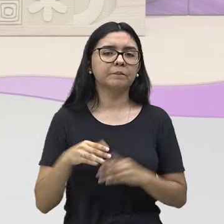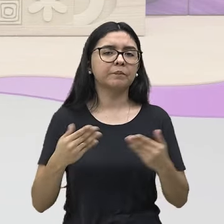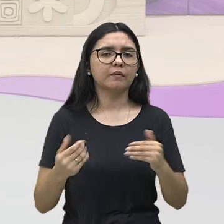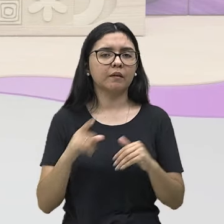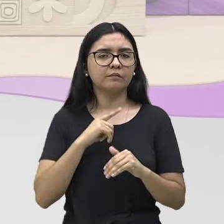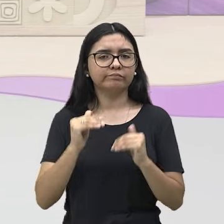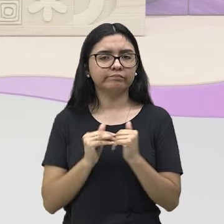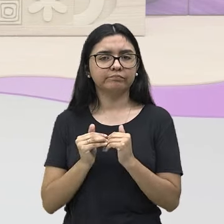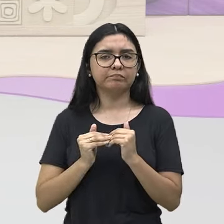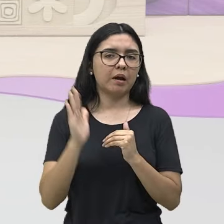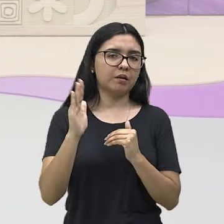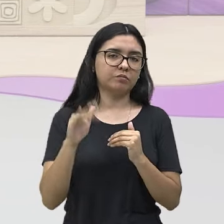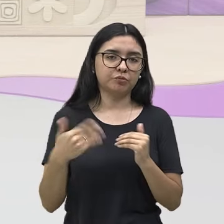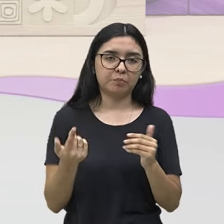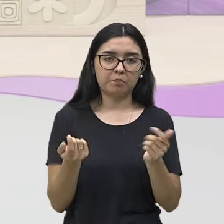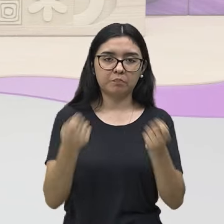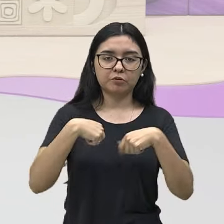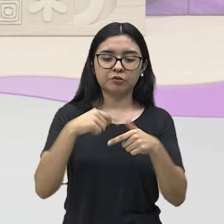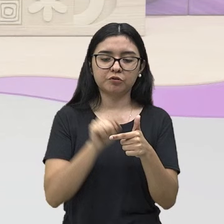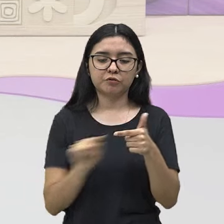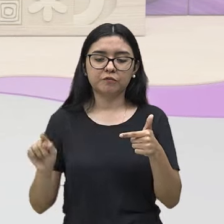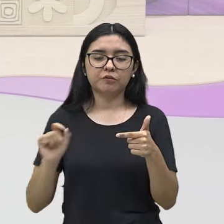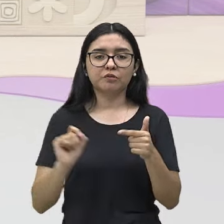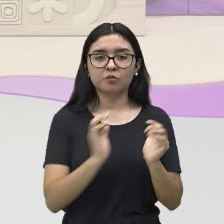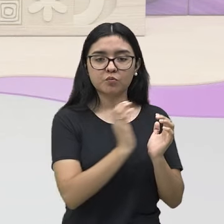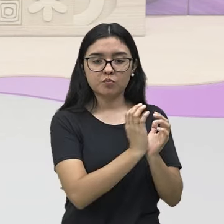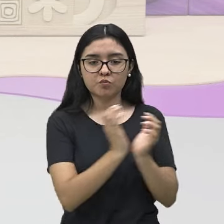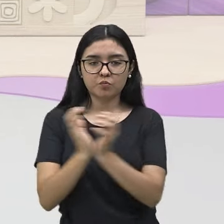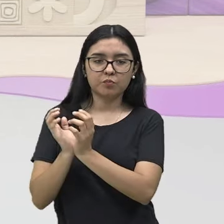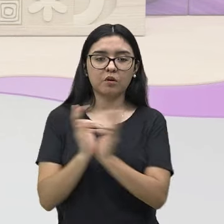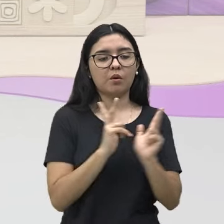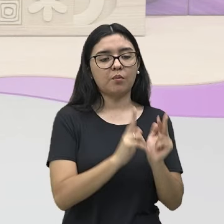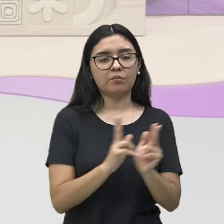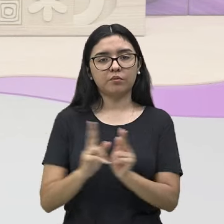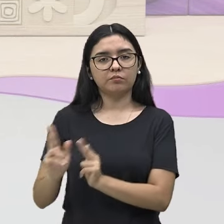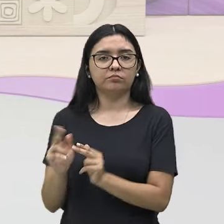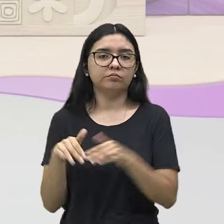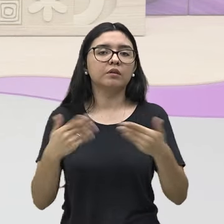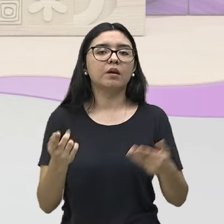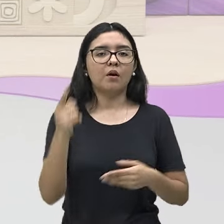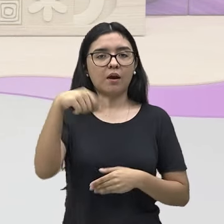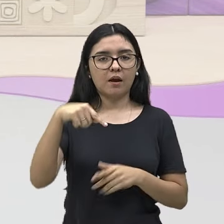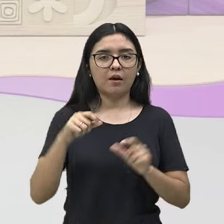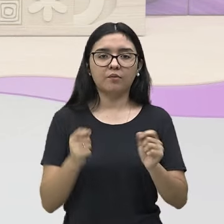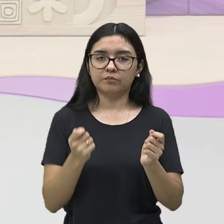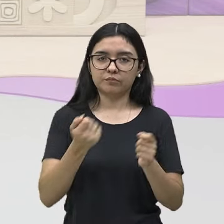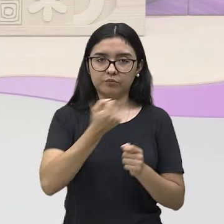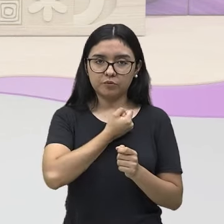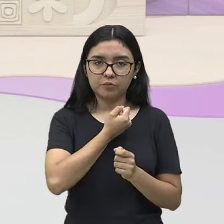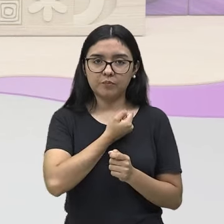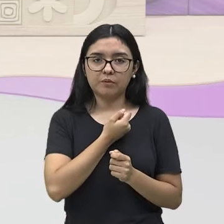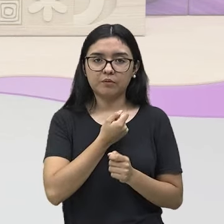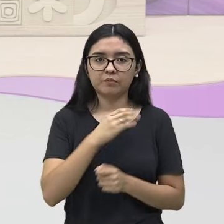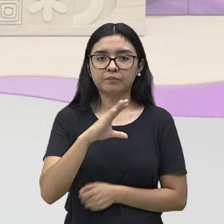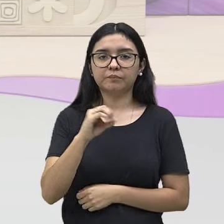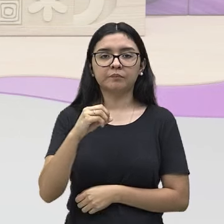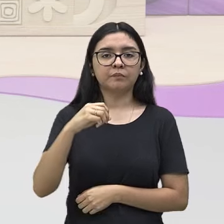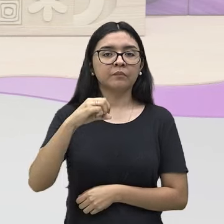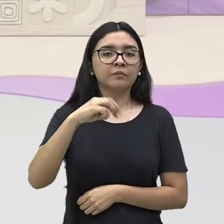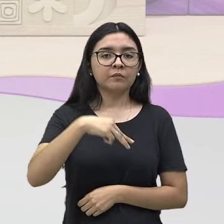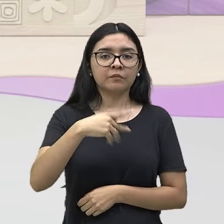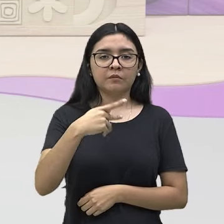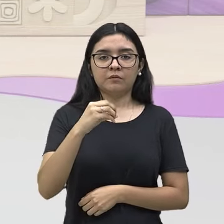maneira possível de dividir um número em grupos de tamanhos iguais, esse número é dito composto. Então,